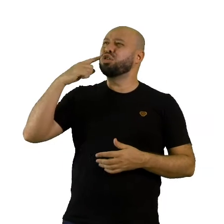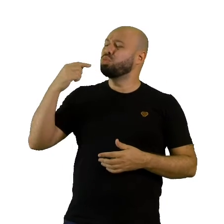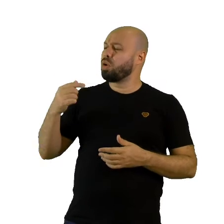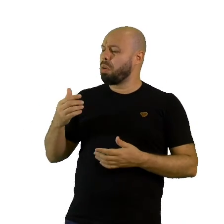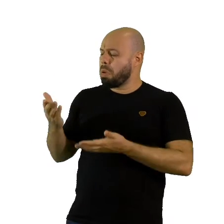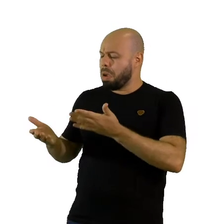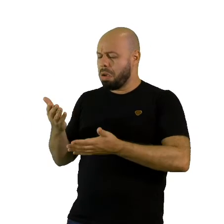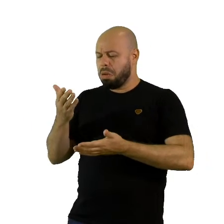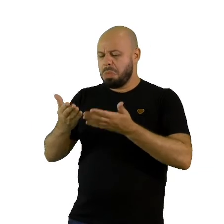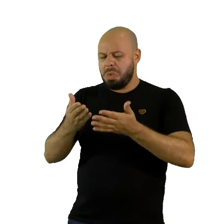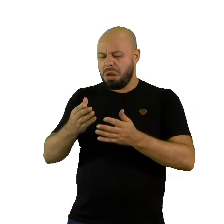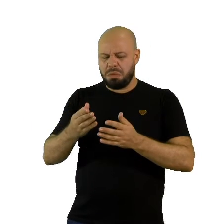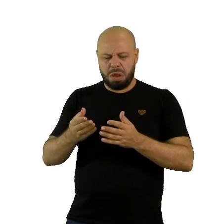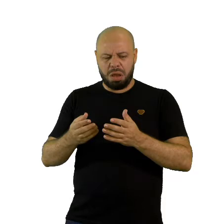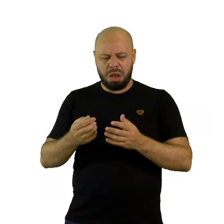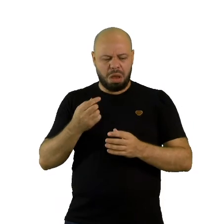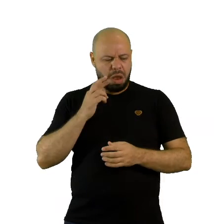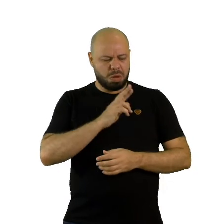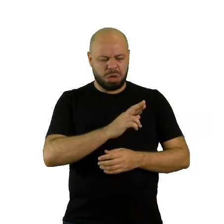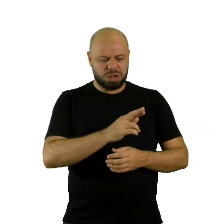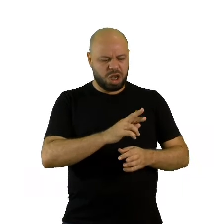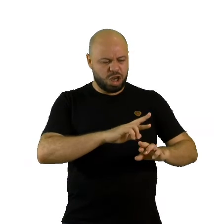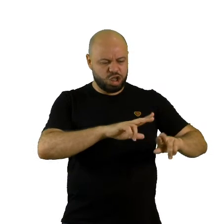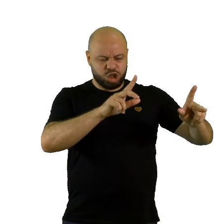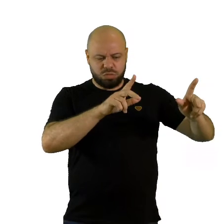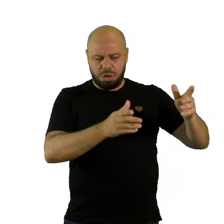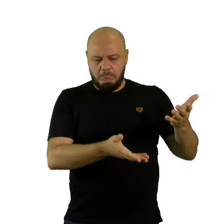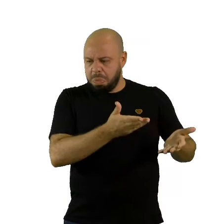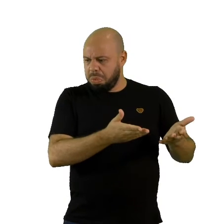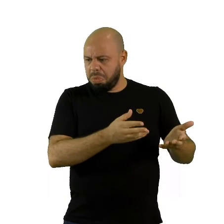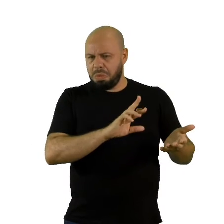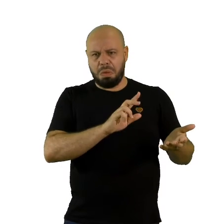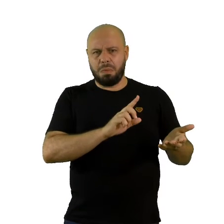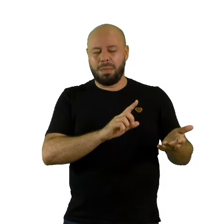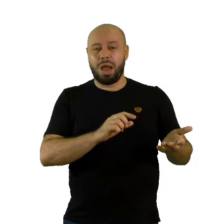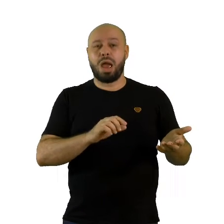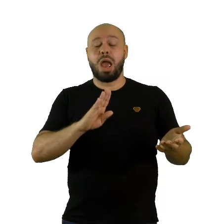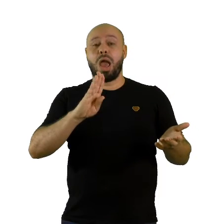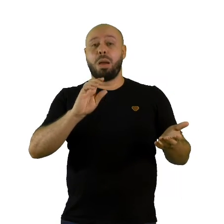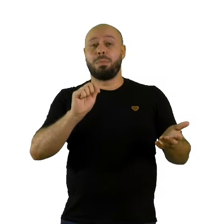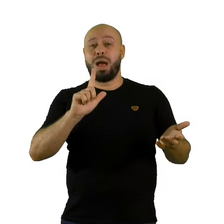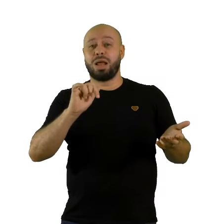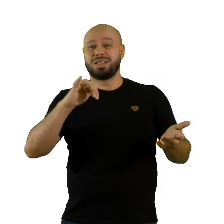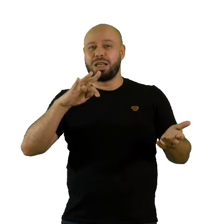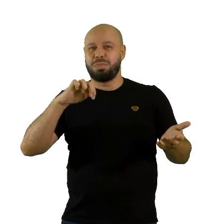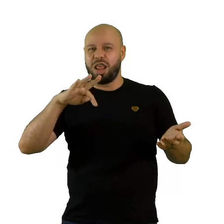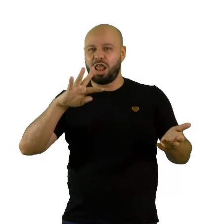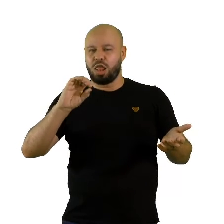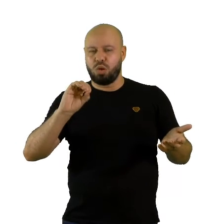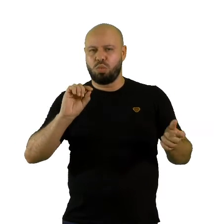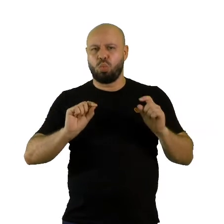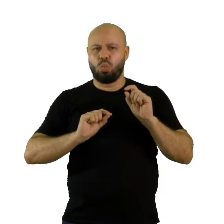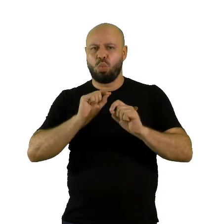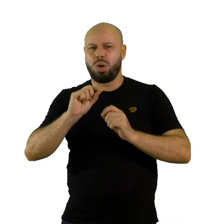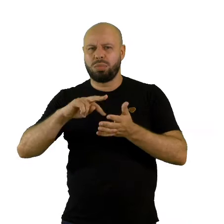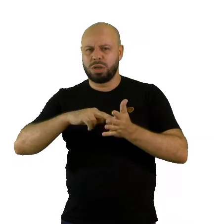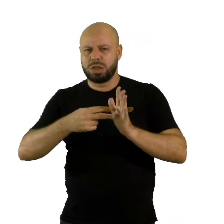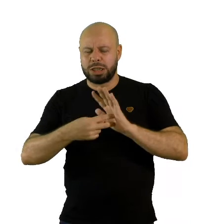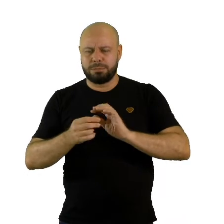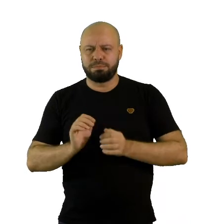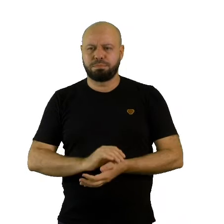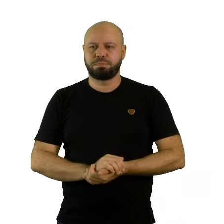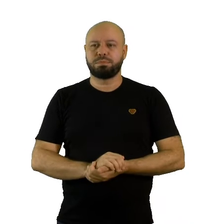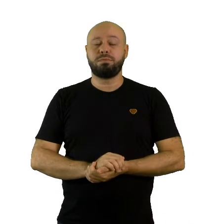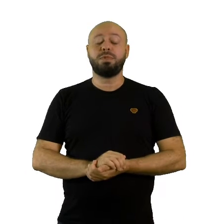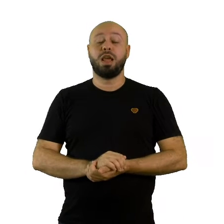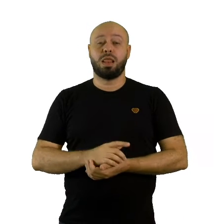reação química ela está balanceada e quando a reação química não está balanceada. No balanceamento químico existem vários